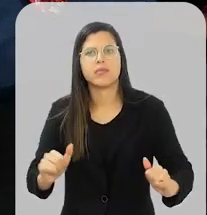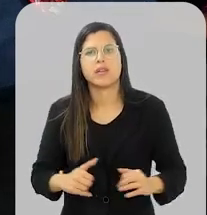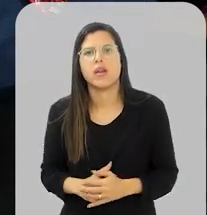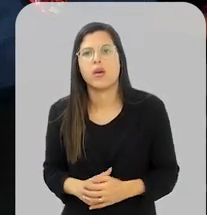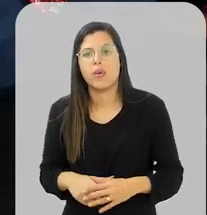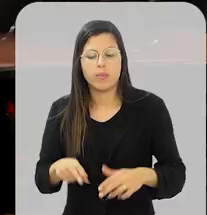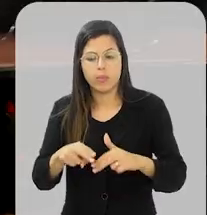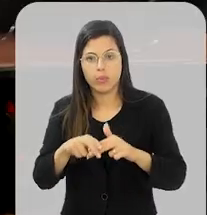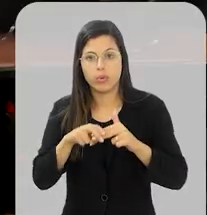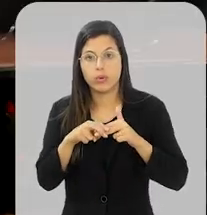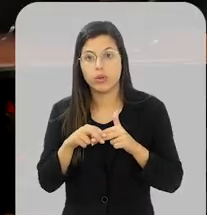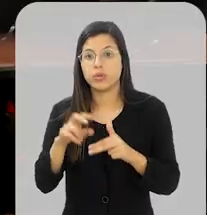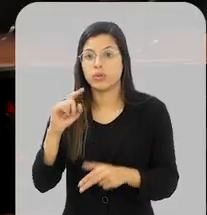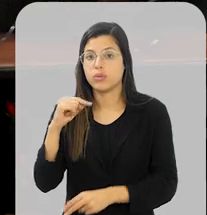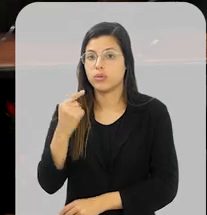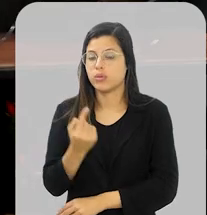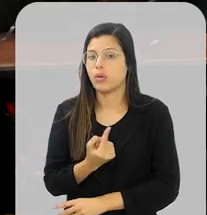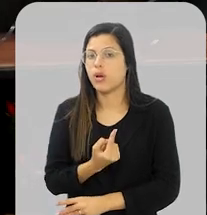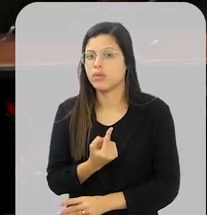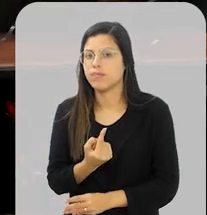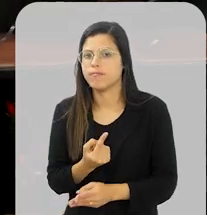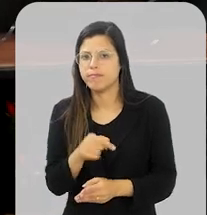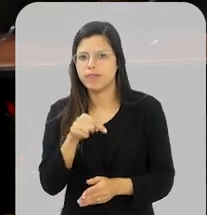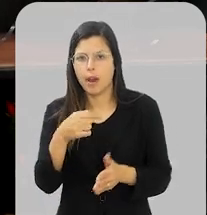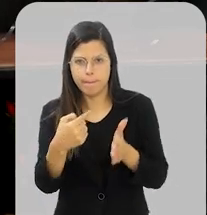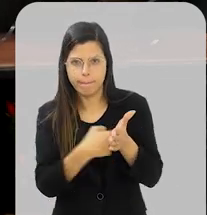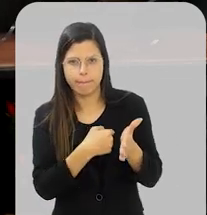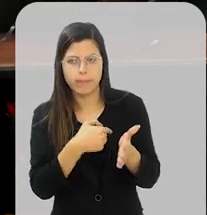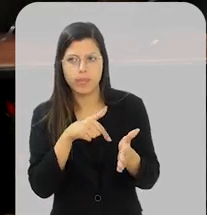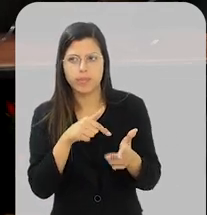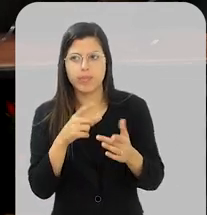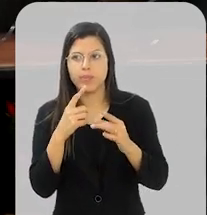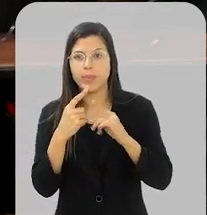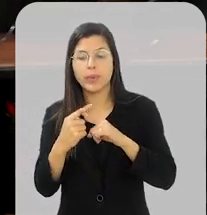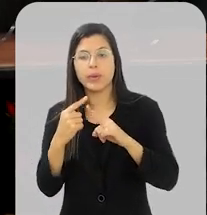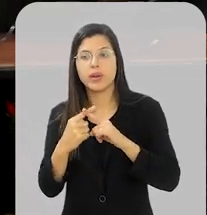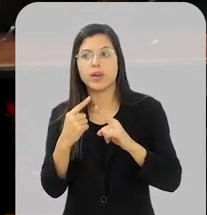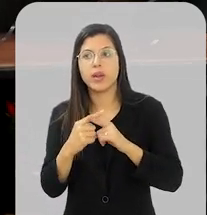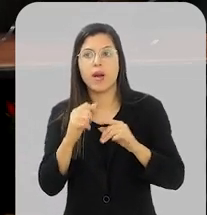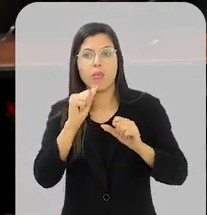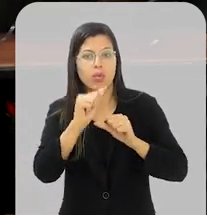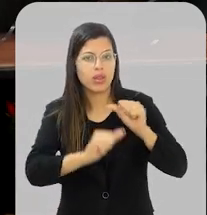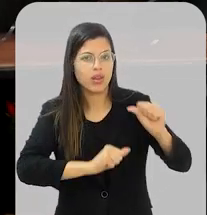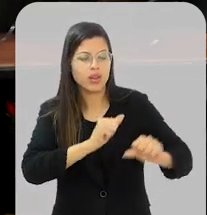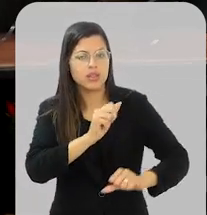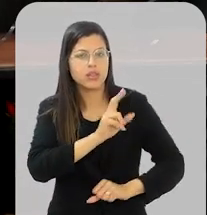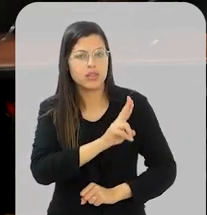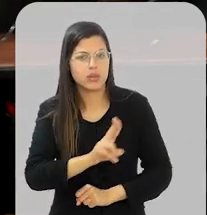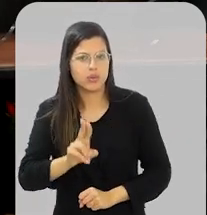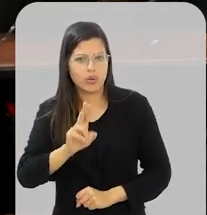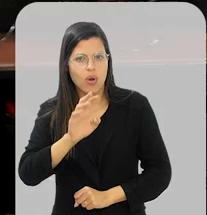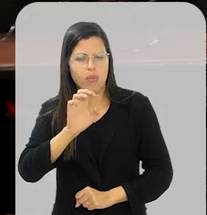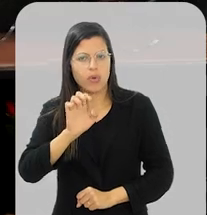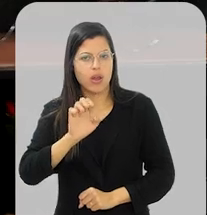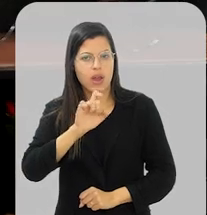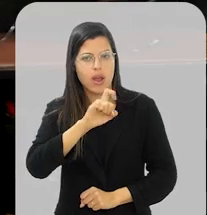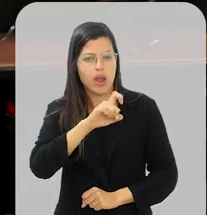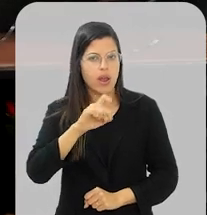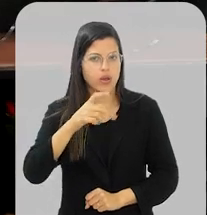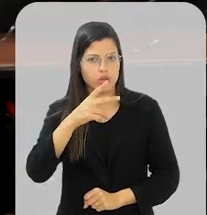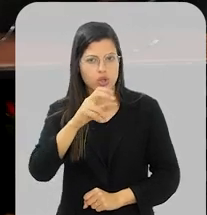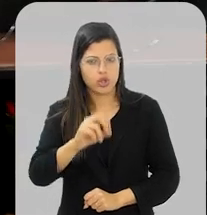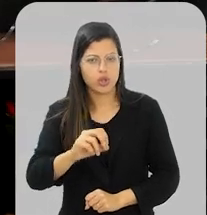Por isso, a pergunta que você me fez, por que a mudança do nome